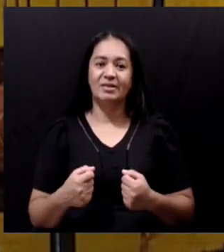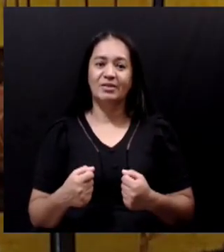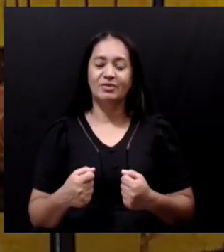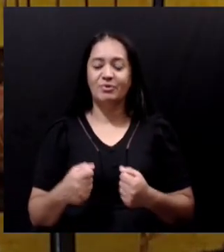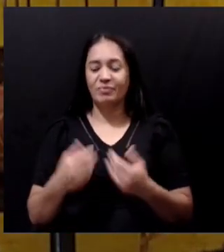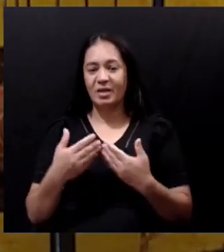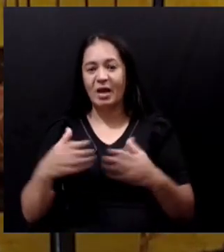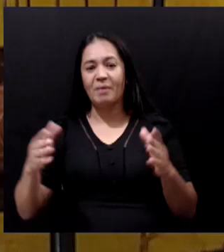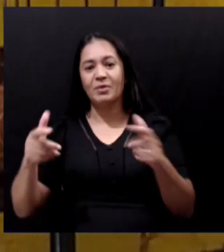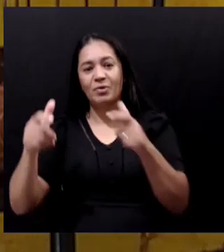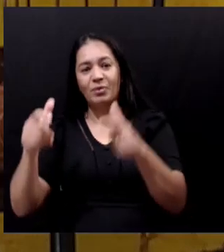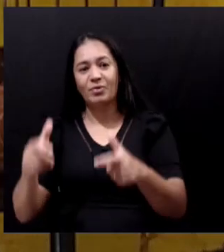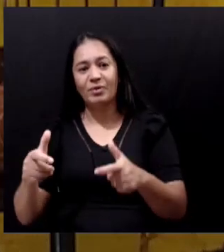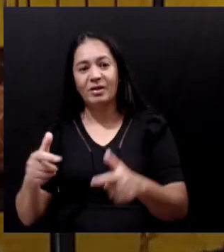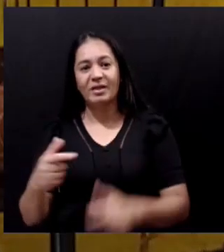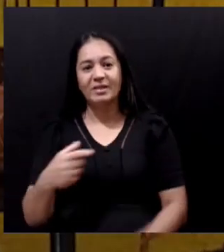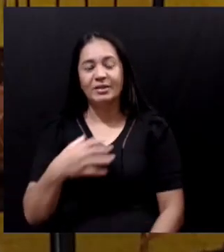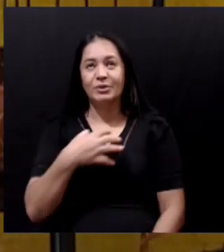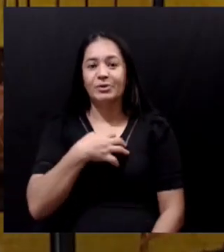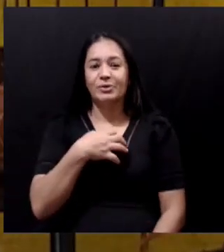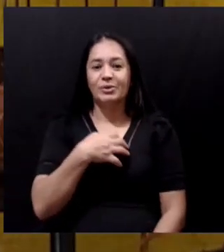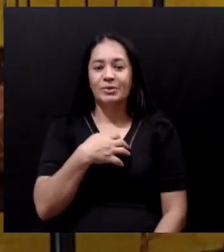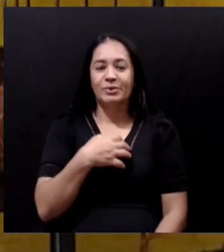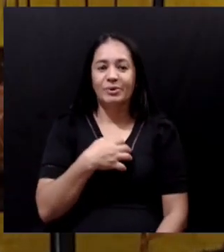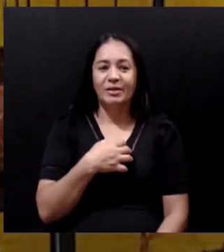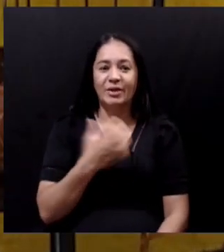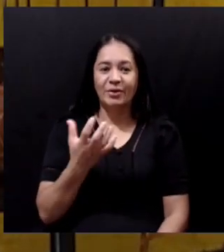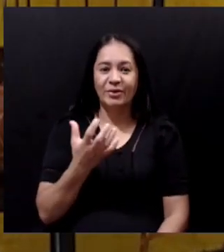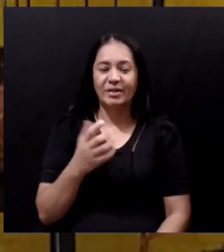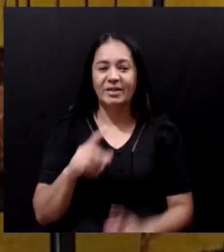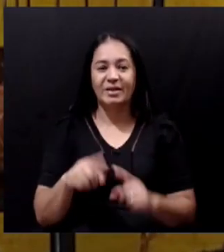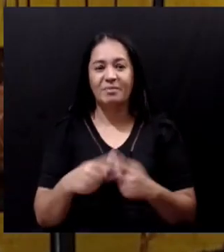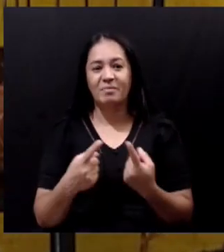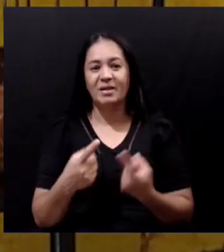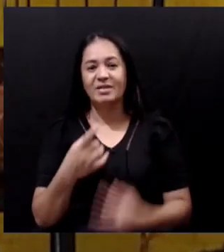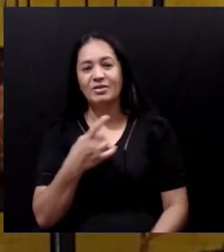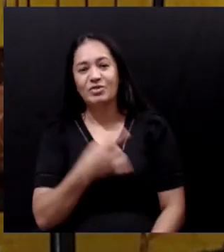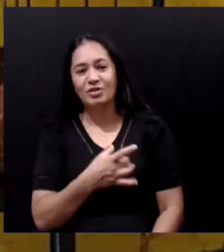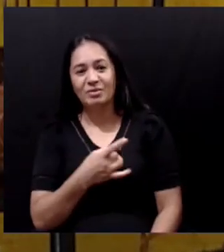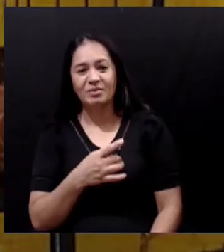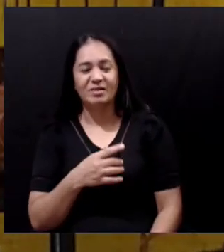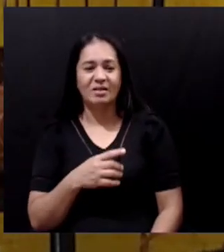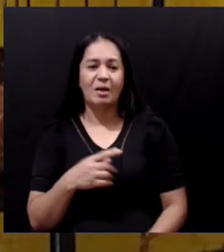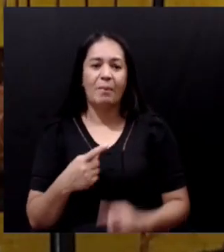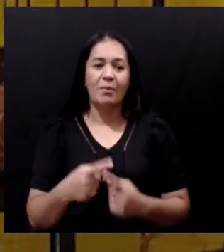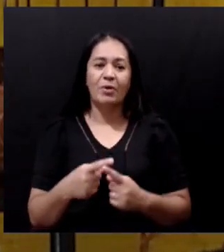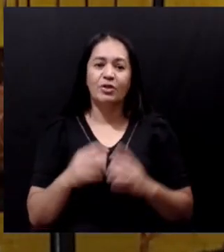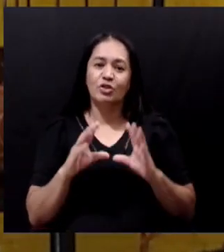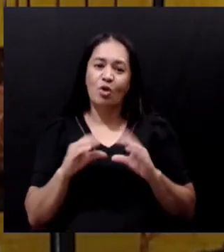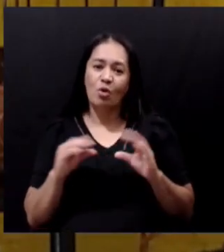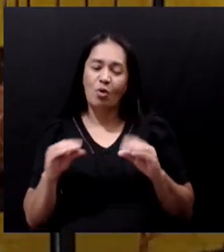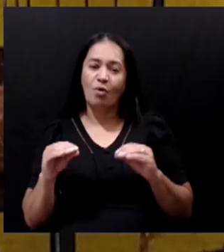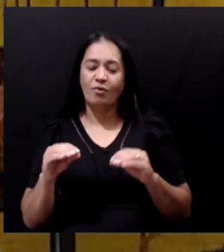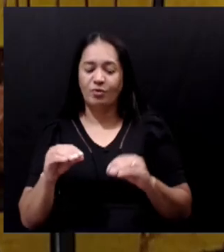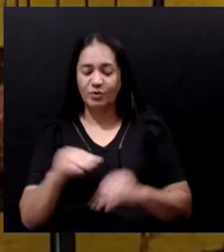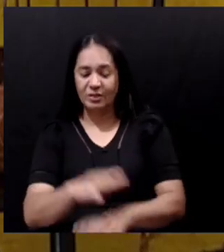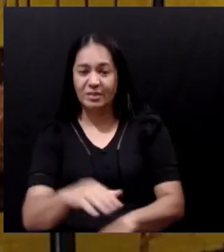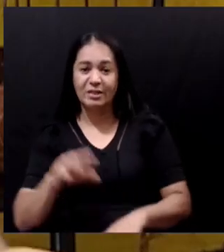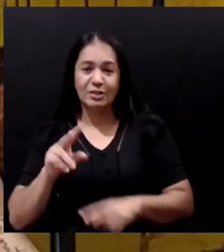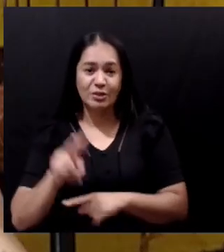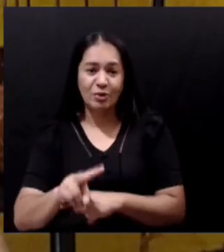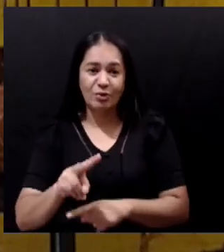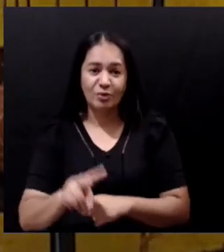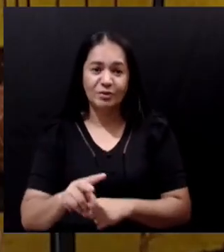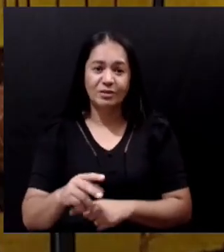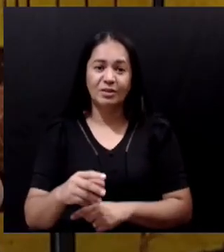veio aquele... Eu queria, mas eu tinha medo. Eu falava, porque eu tinha o conforto de cuidar das crianças, né? Que era só eu, ele não estava